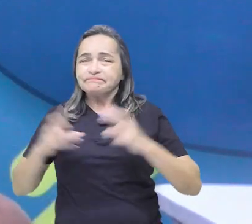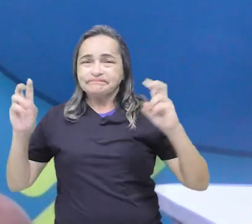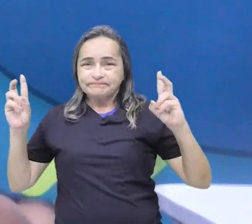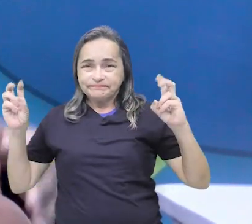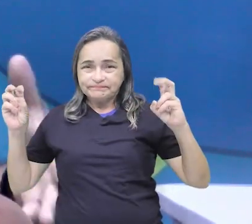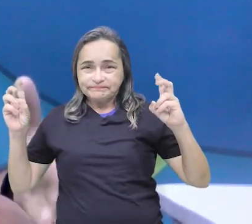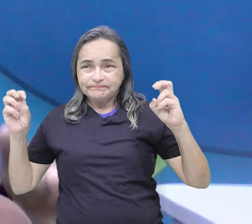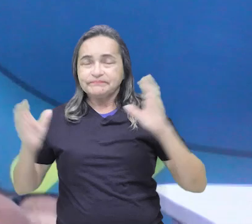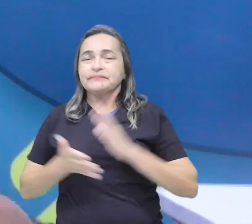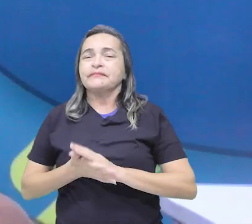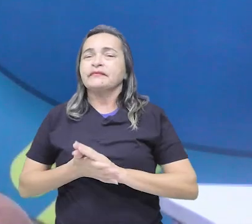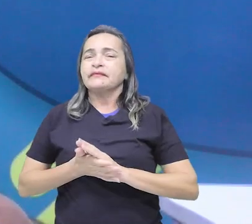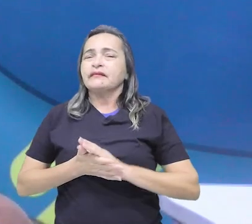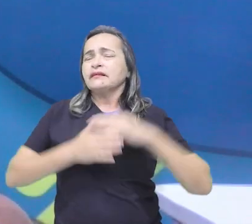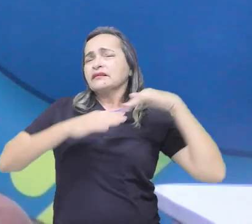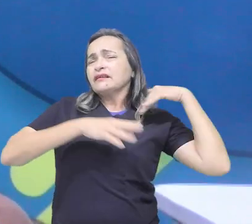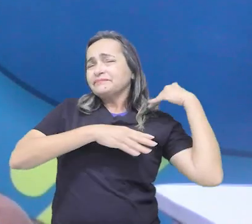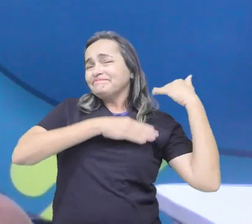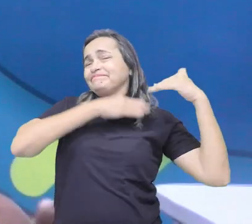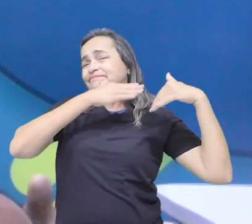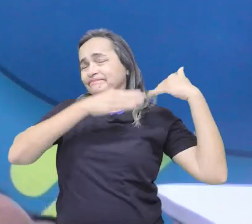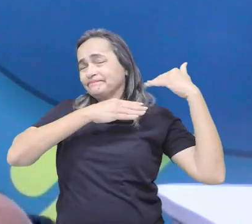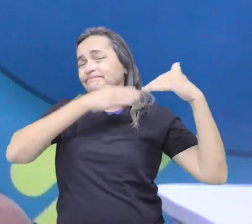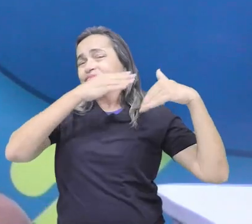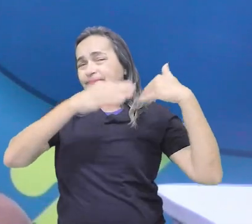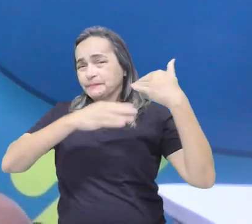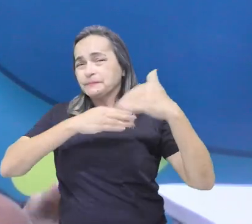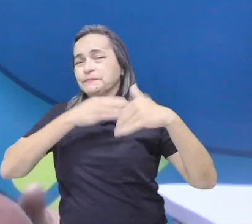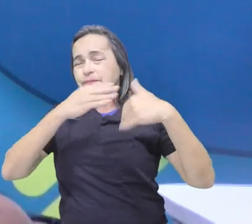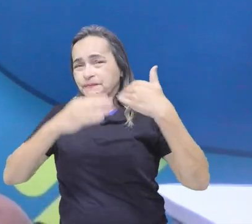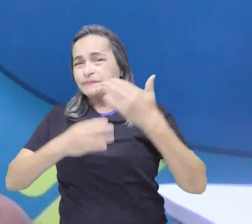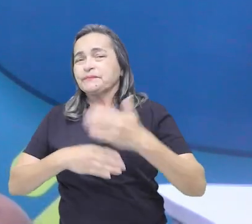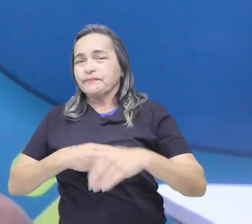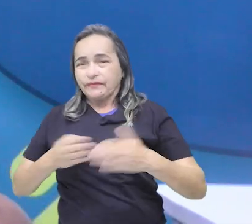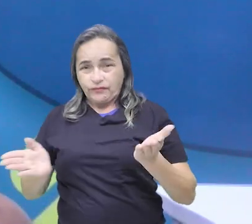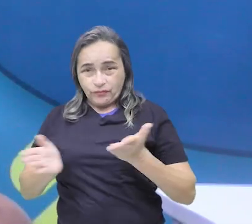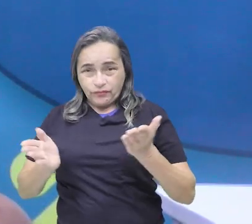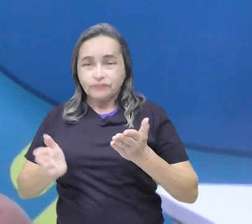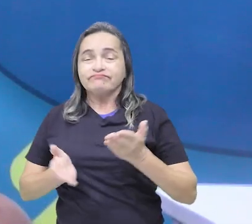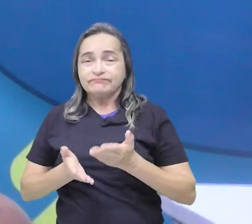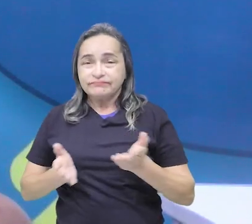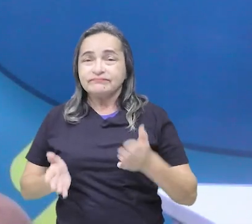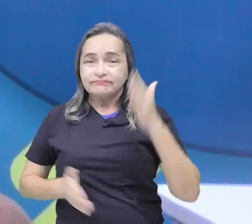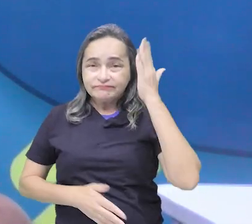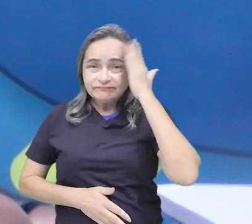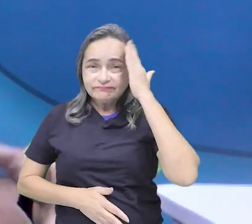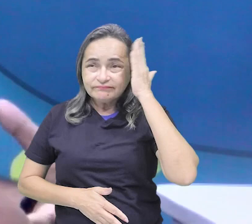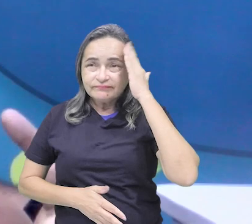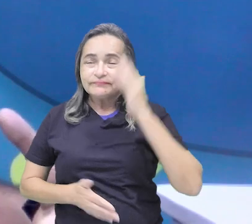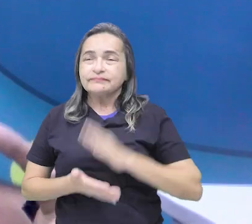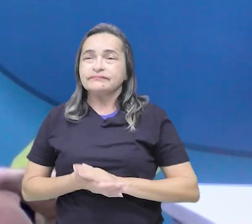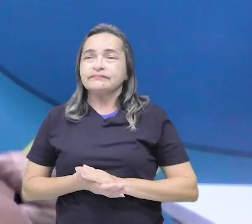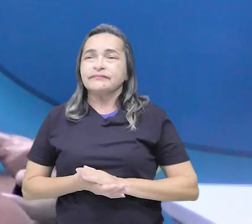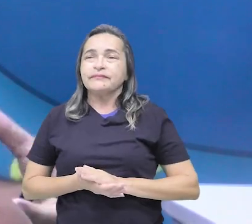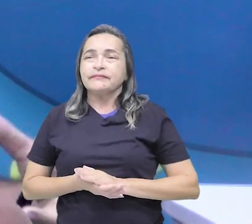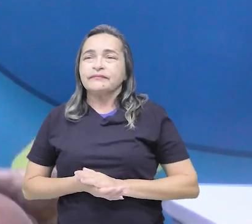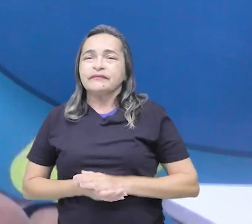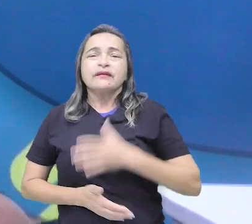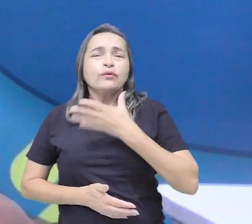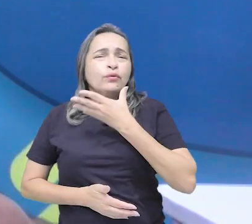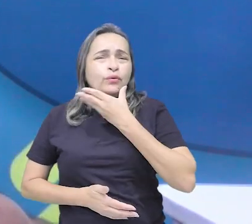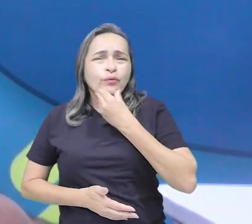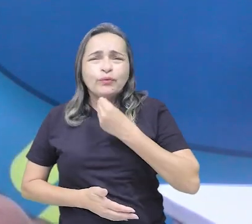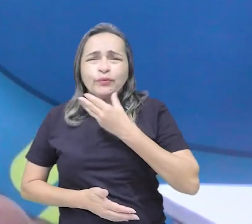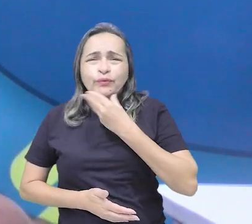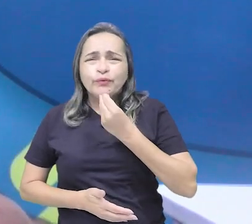sendo construídos para que hoje nós pudéssemos nos encaixar assim. O homem ainda tem uma